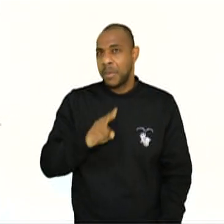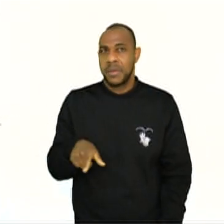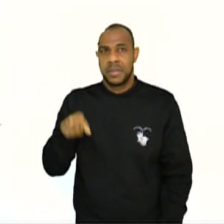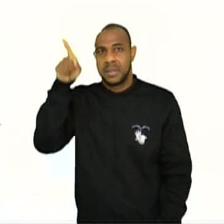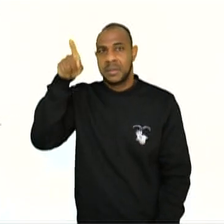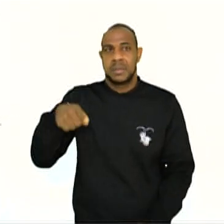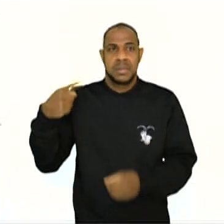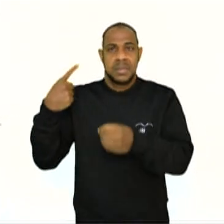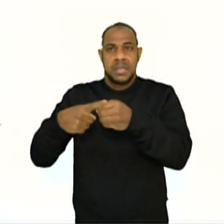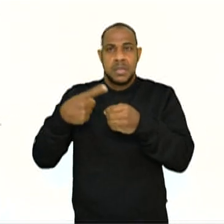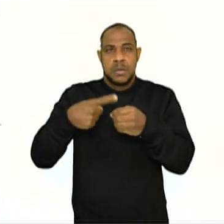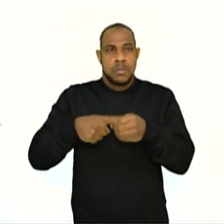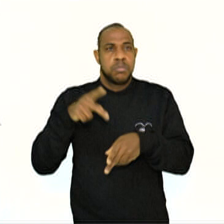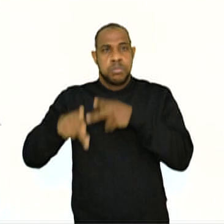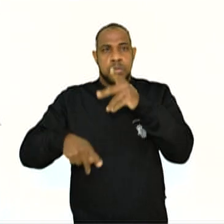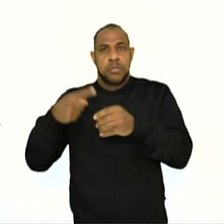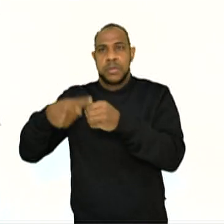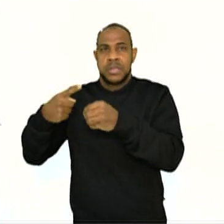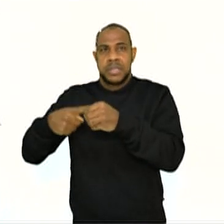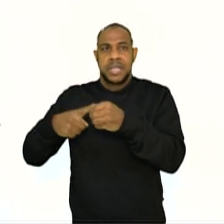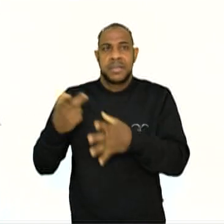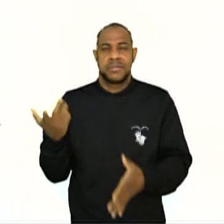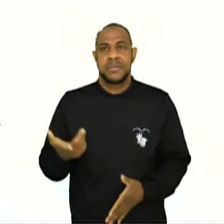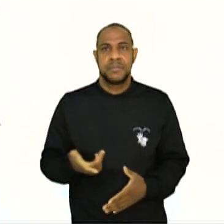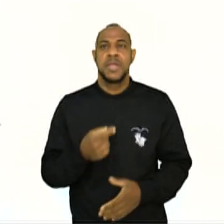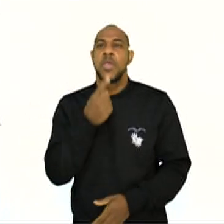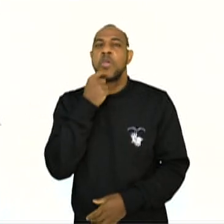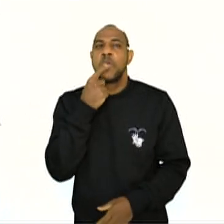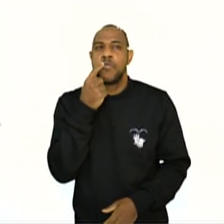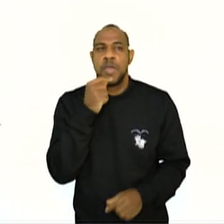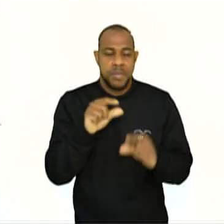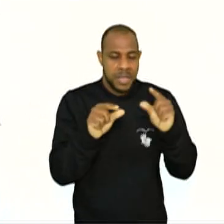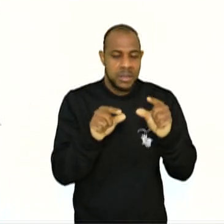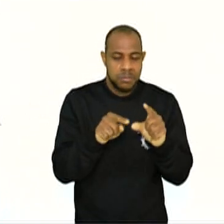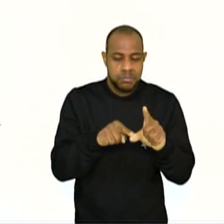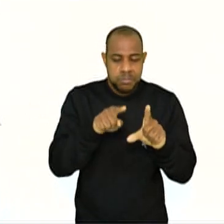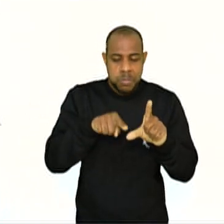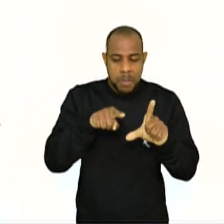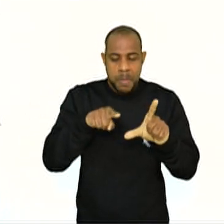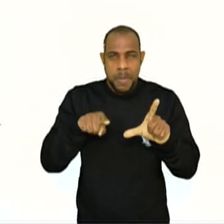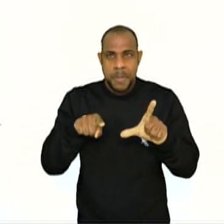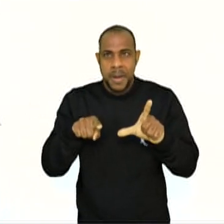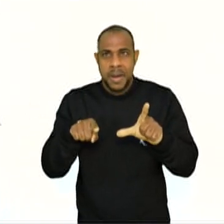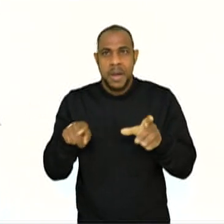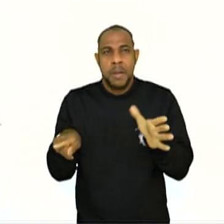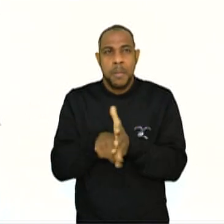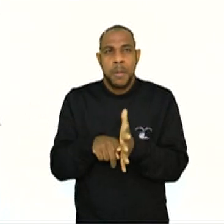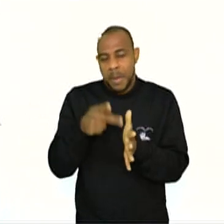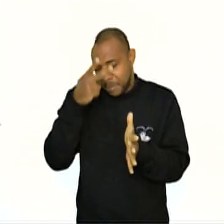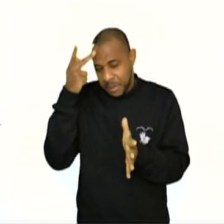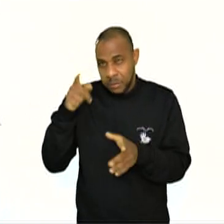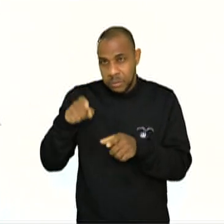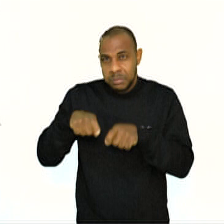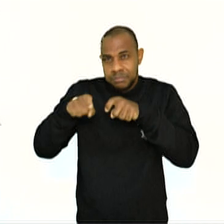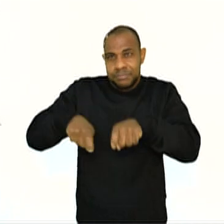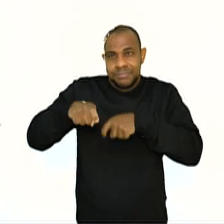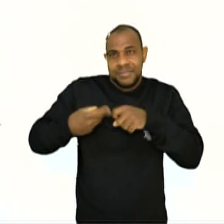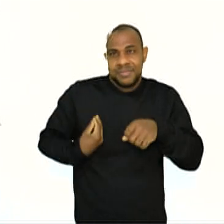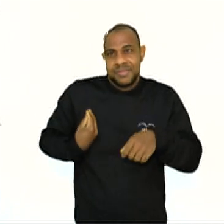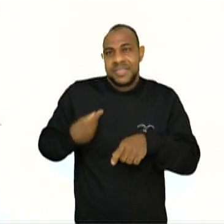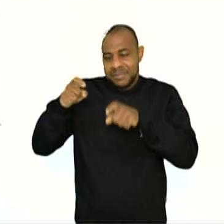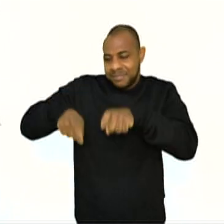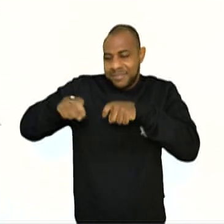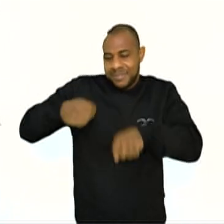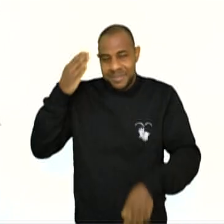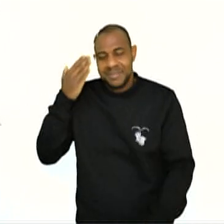urbana e em vermelho a população rural. Então, é um gráfico que se diz população por situação de